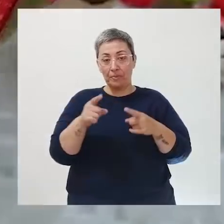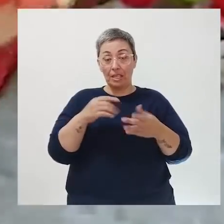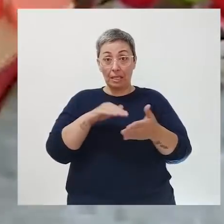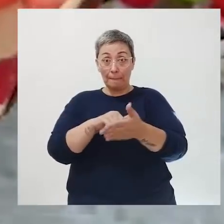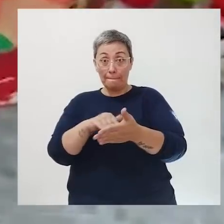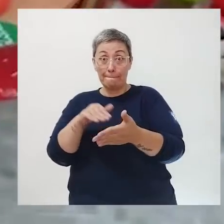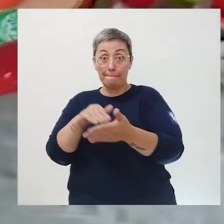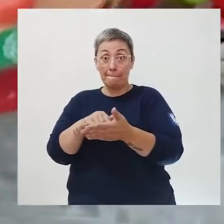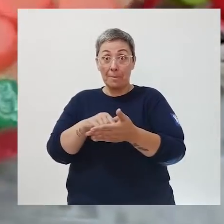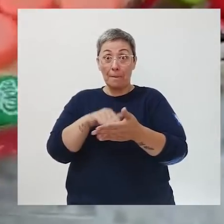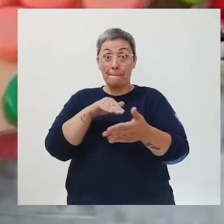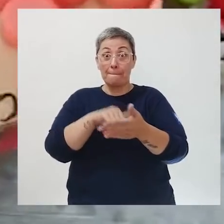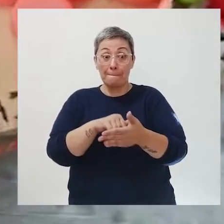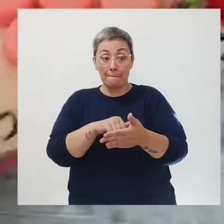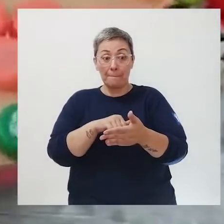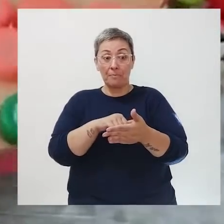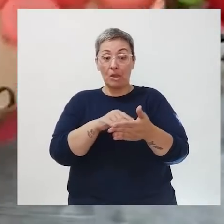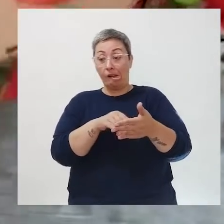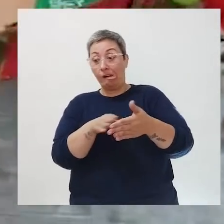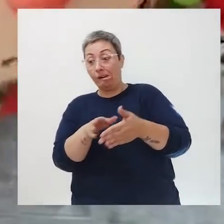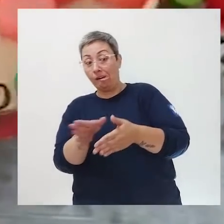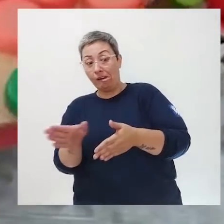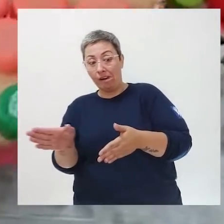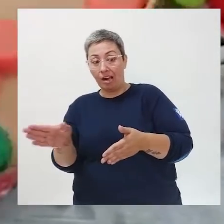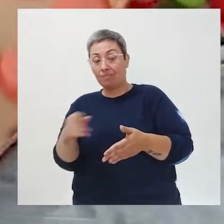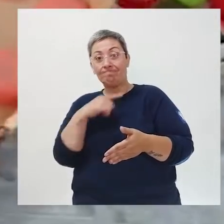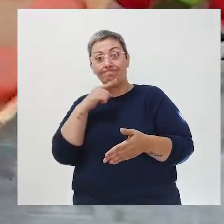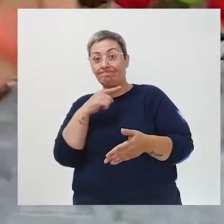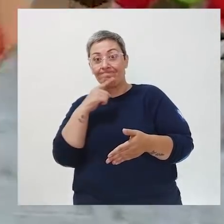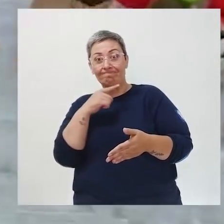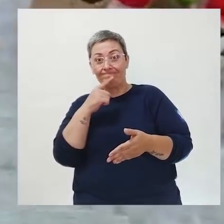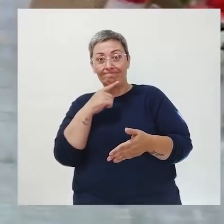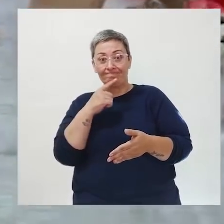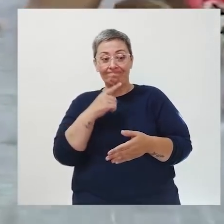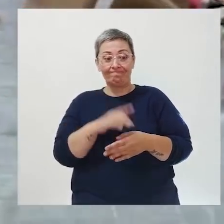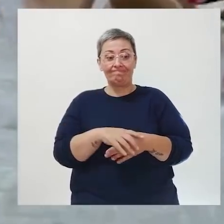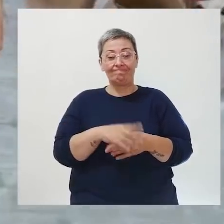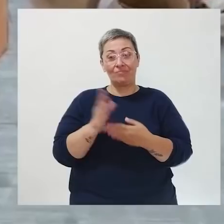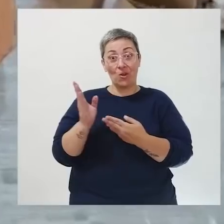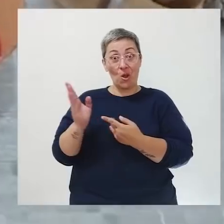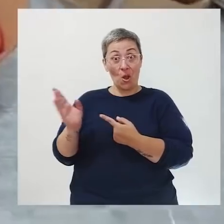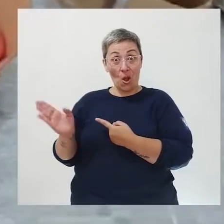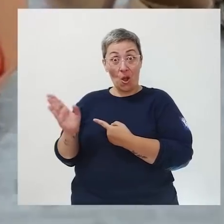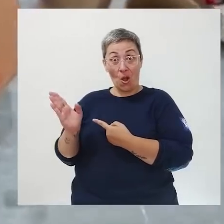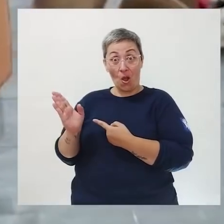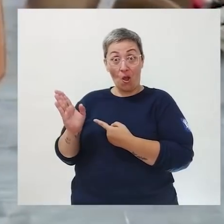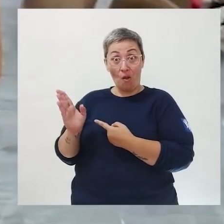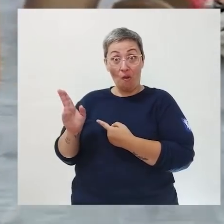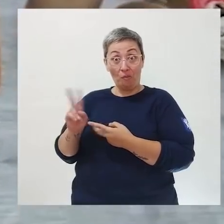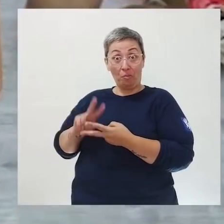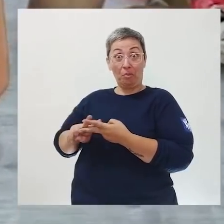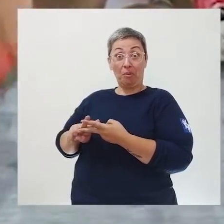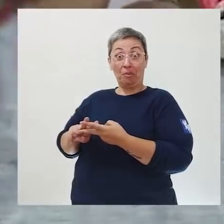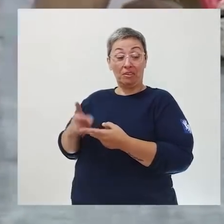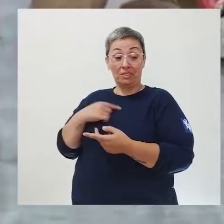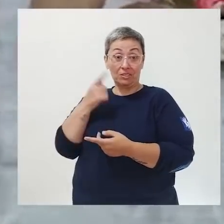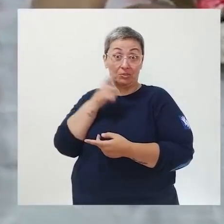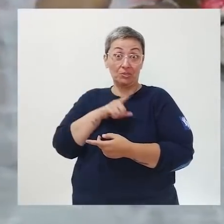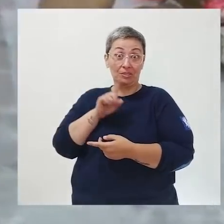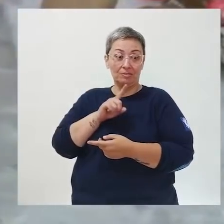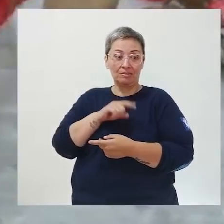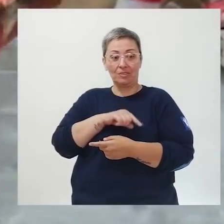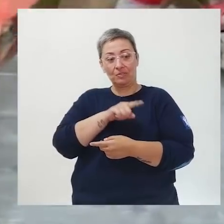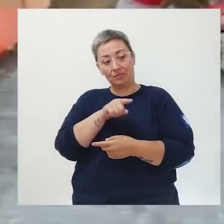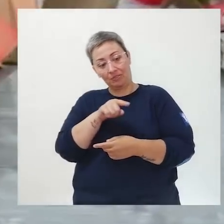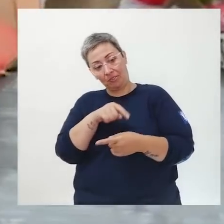que, ó, tem os lugares que se eu for por aqui, olha, vai ficar presa a minha bolinha, eu não consigo ir